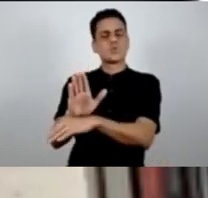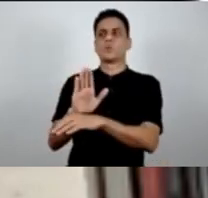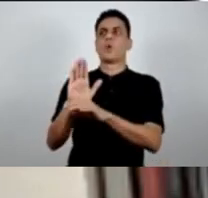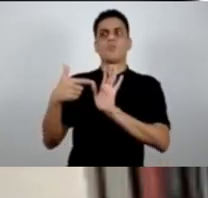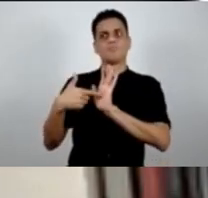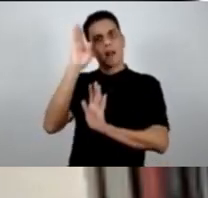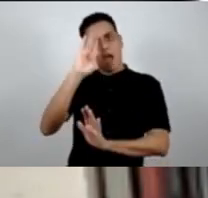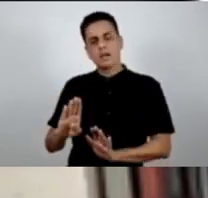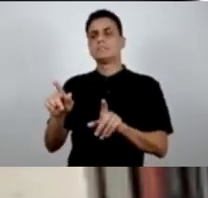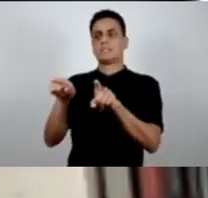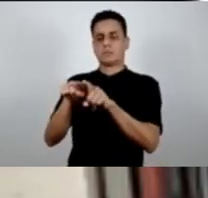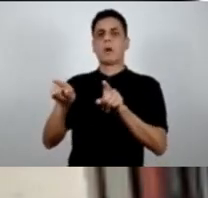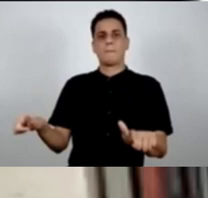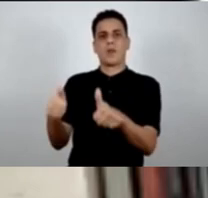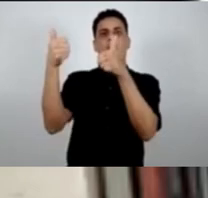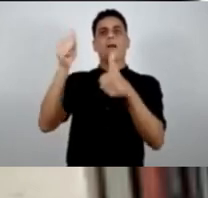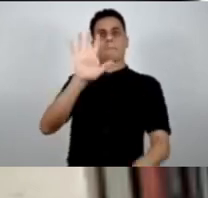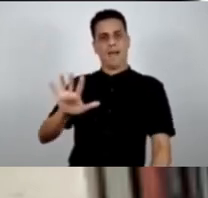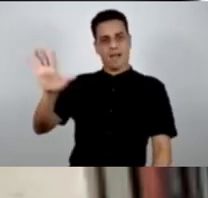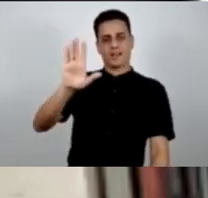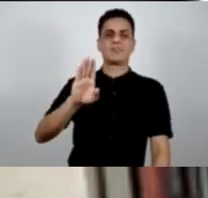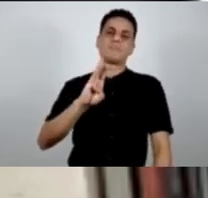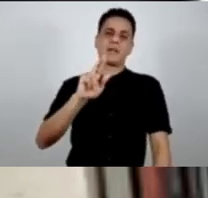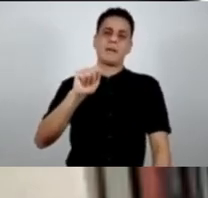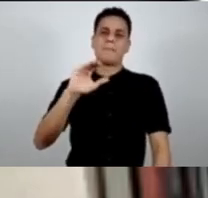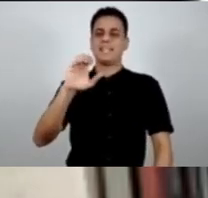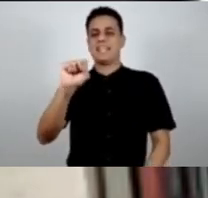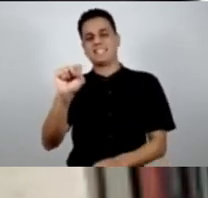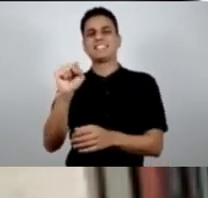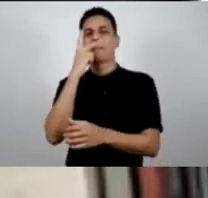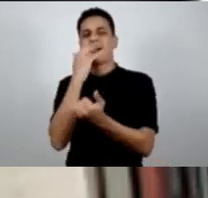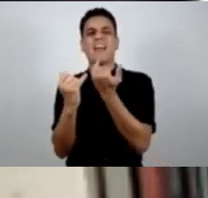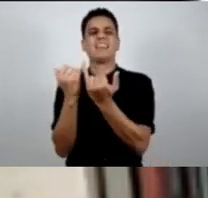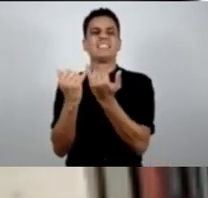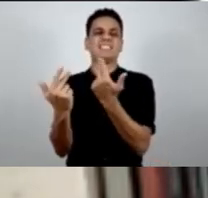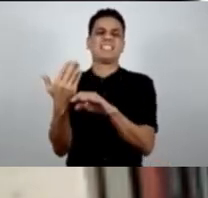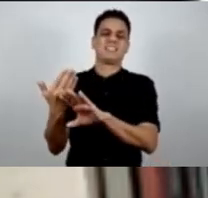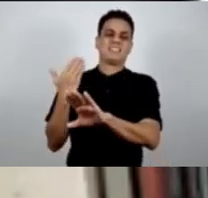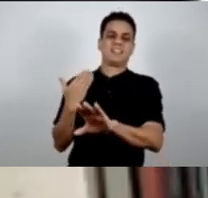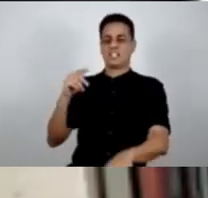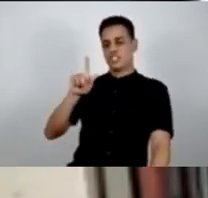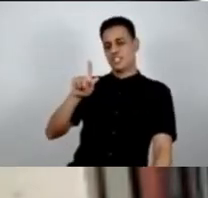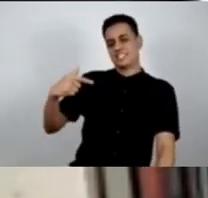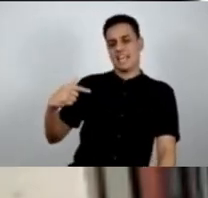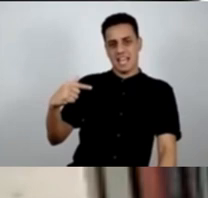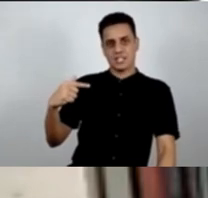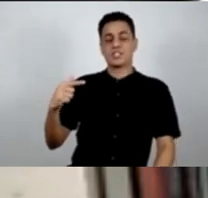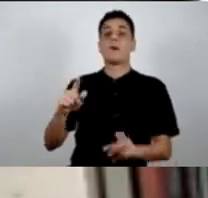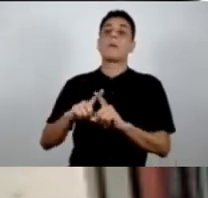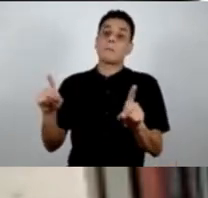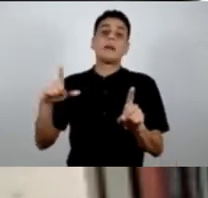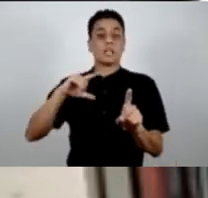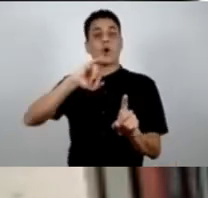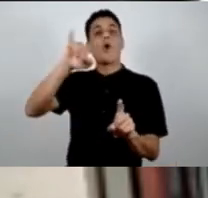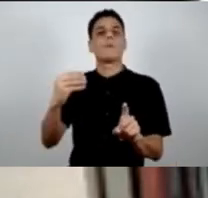Brasil, não é? Mesmo se o BRICS é uma espécie de antagonista do antigo G7, ele é uma boa photo opportunity, né?